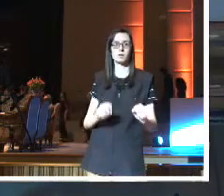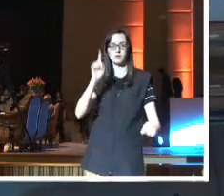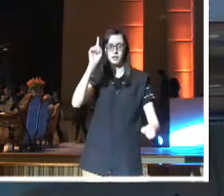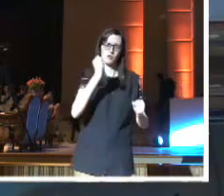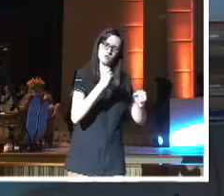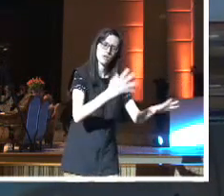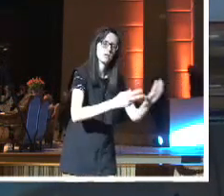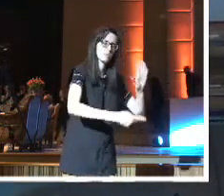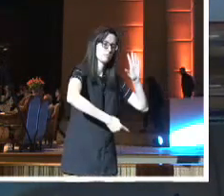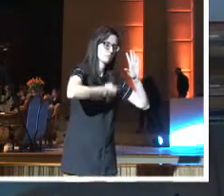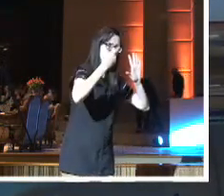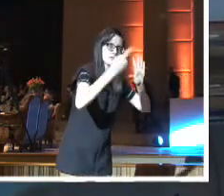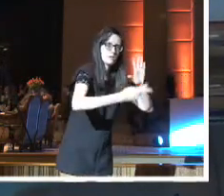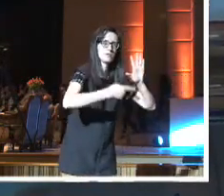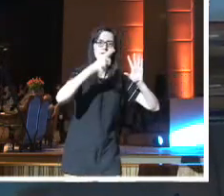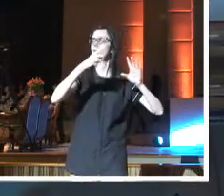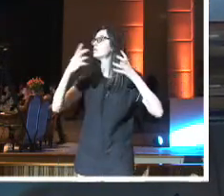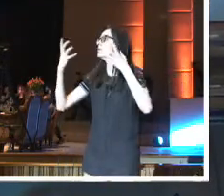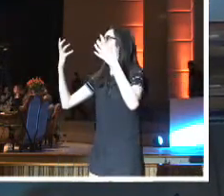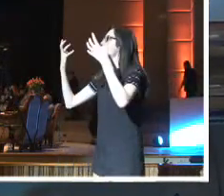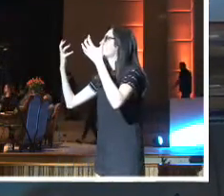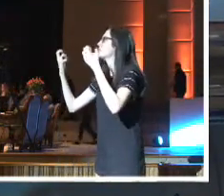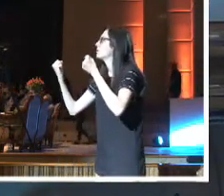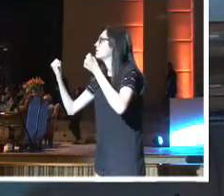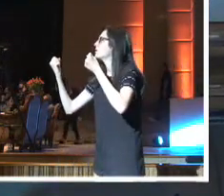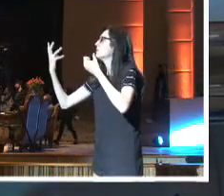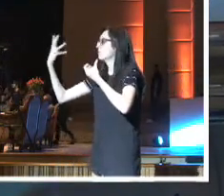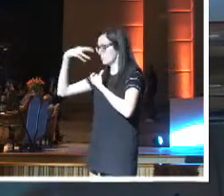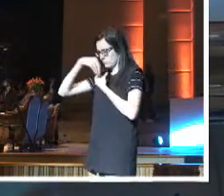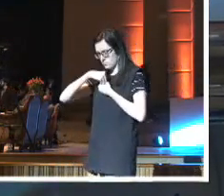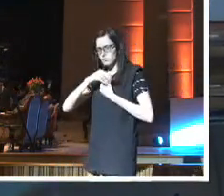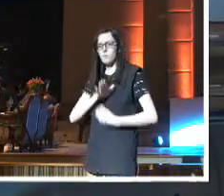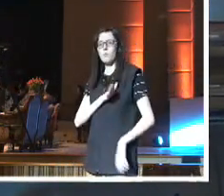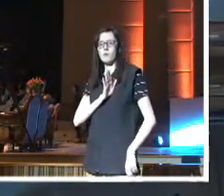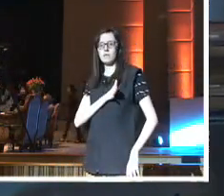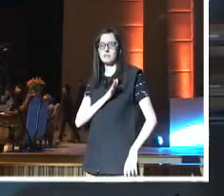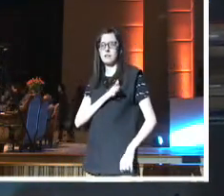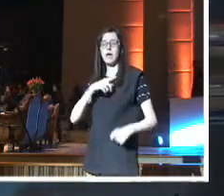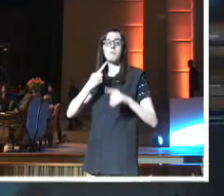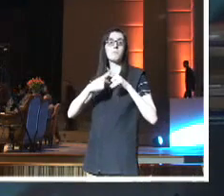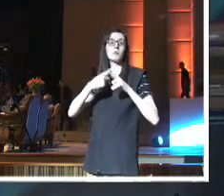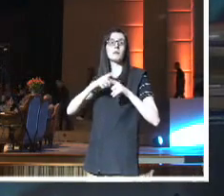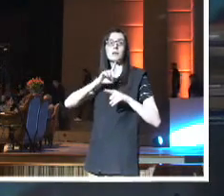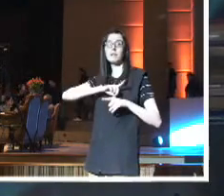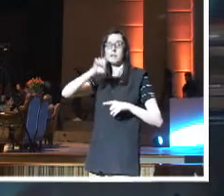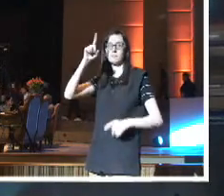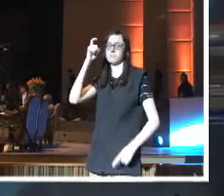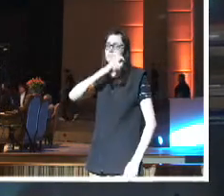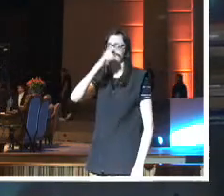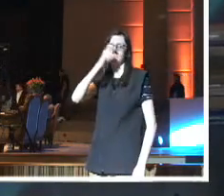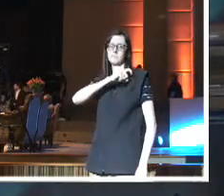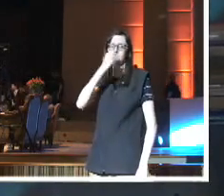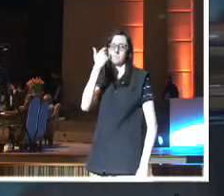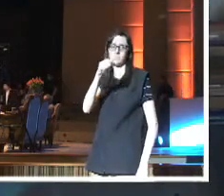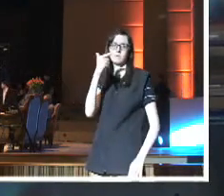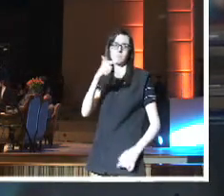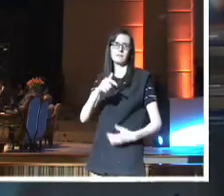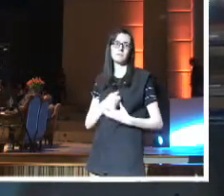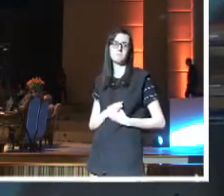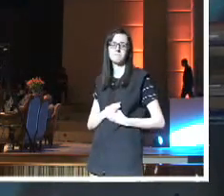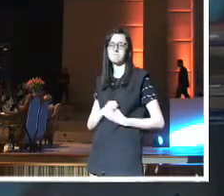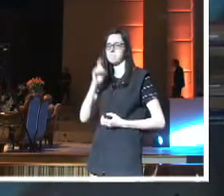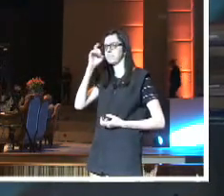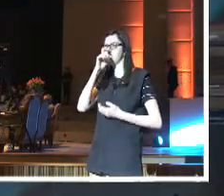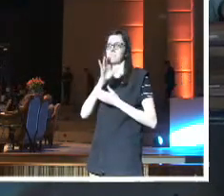ele já te deu e guardar no teu coração. Porque Deus não mente, Deus não mente, Deus